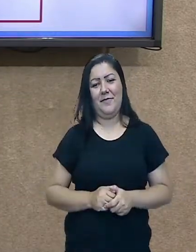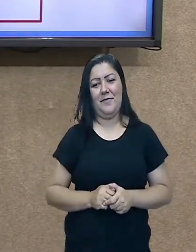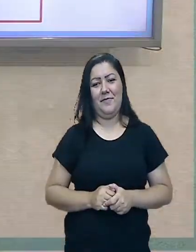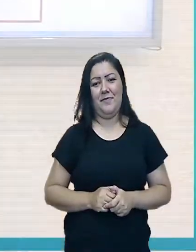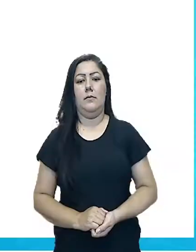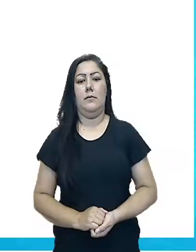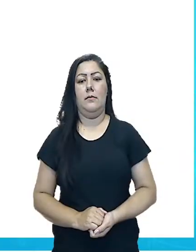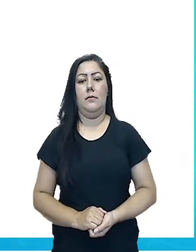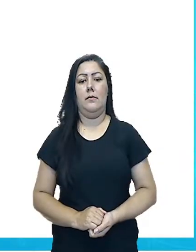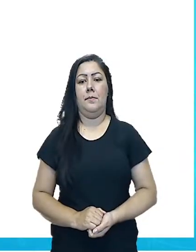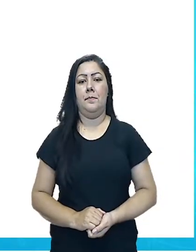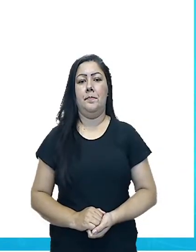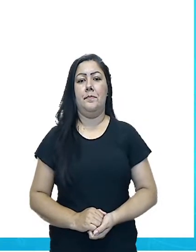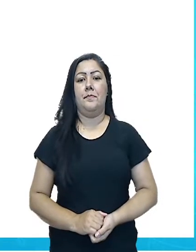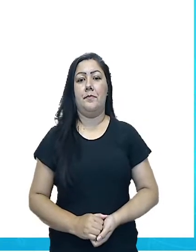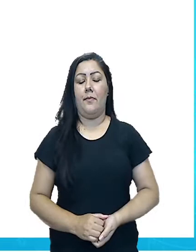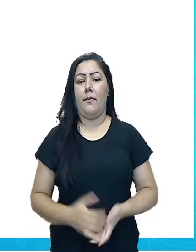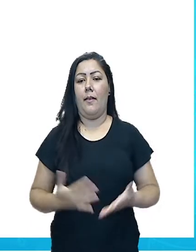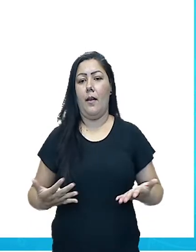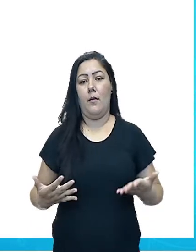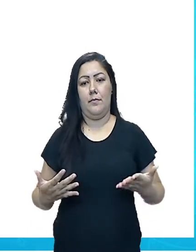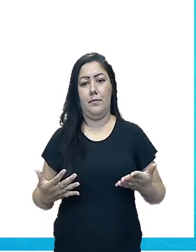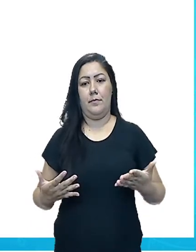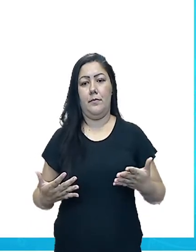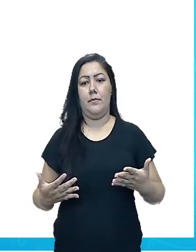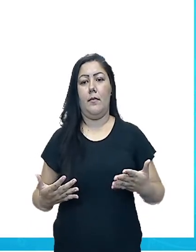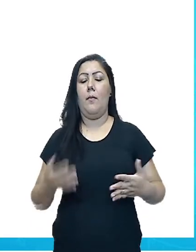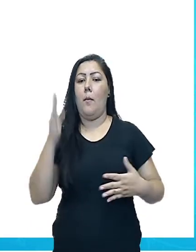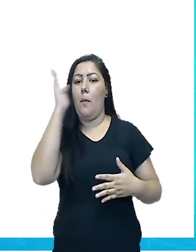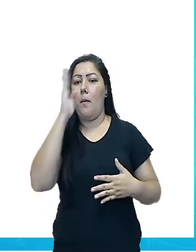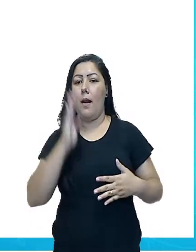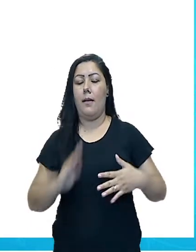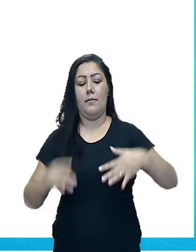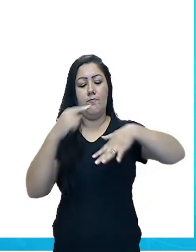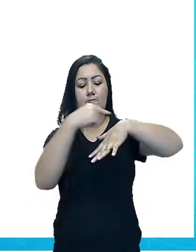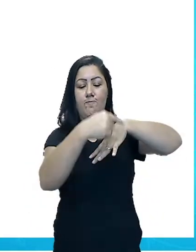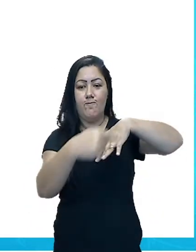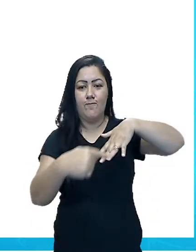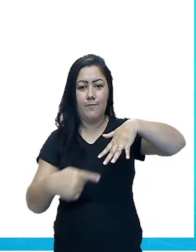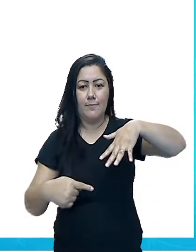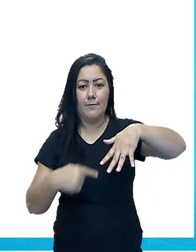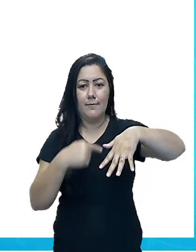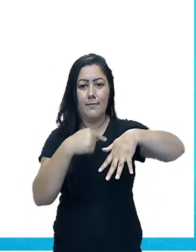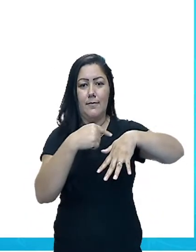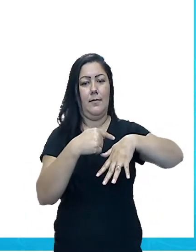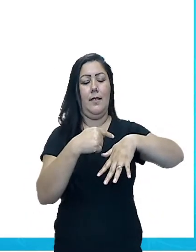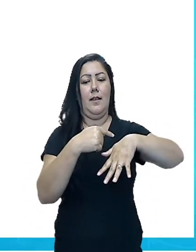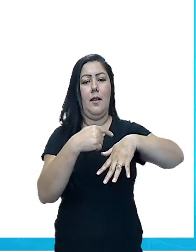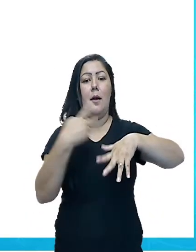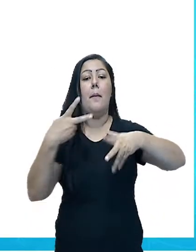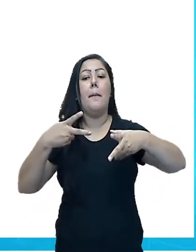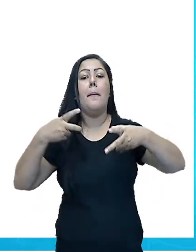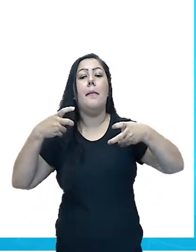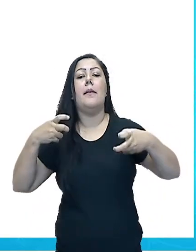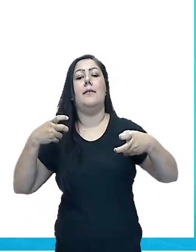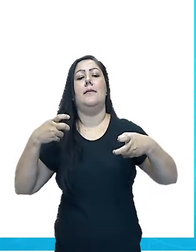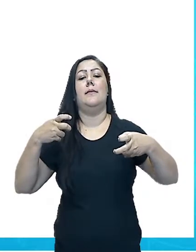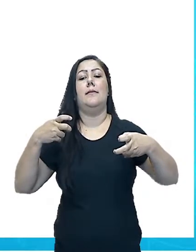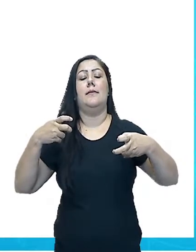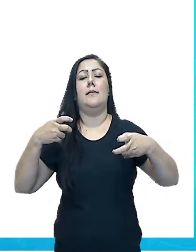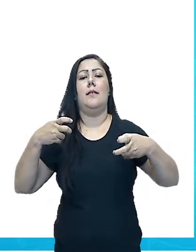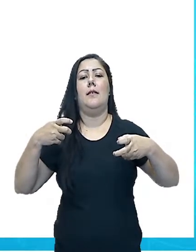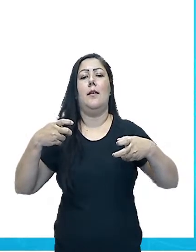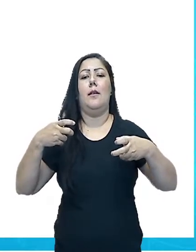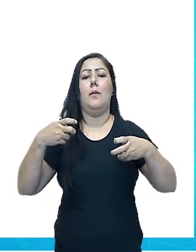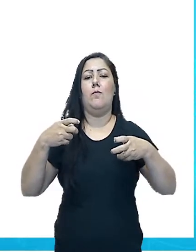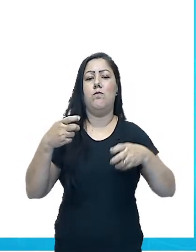brasileiro. Ao observar um mapa do Brasil, logo percebemos como o país